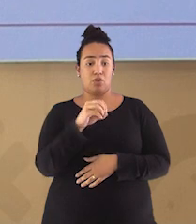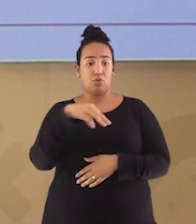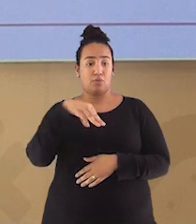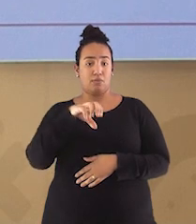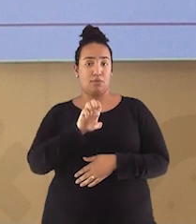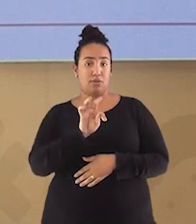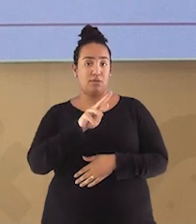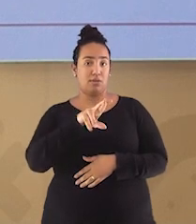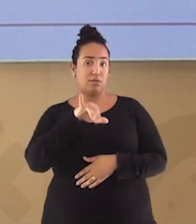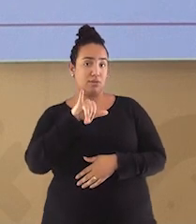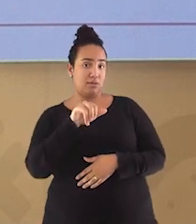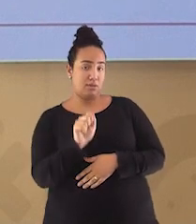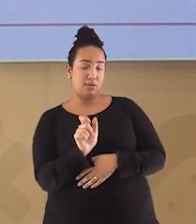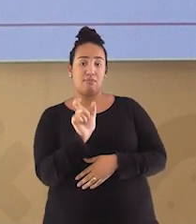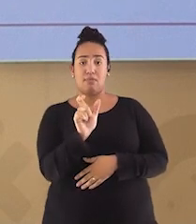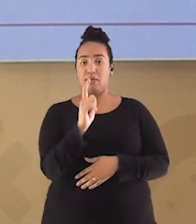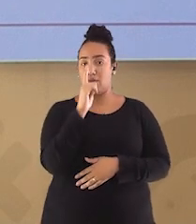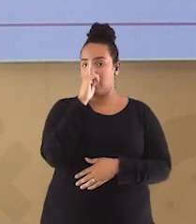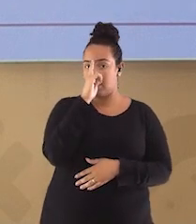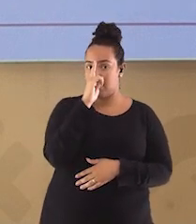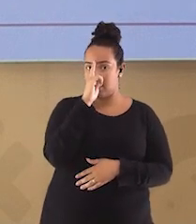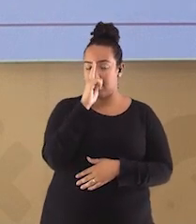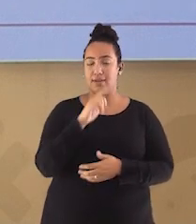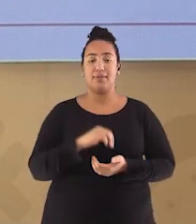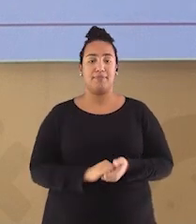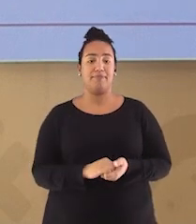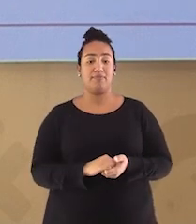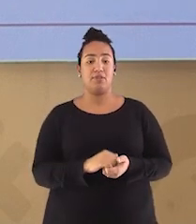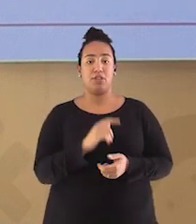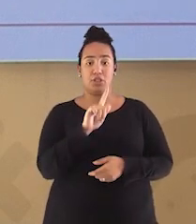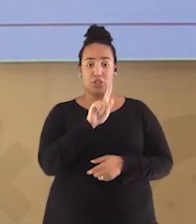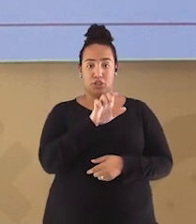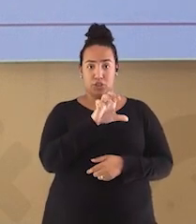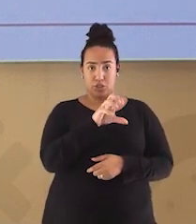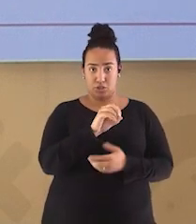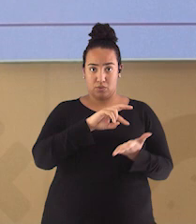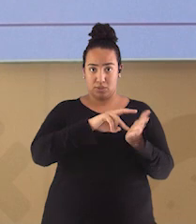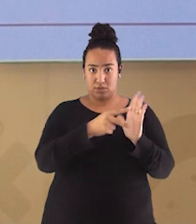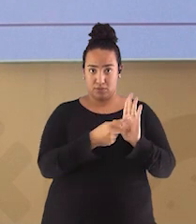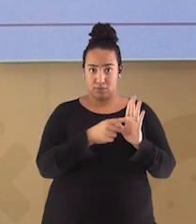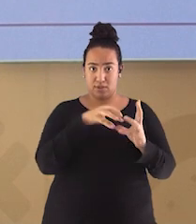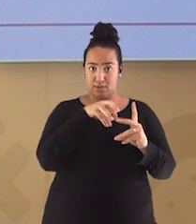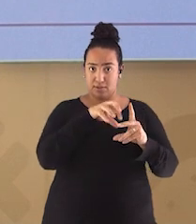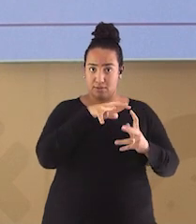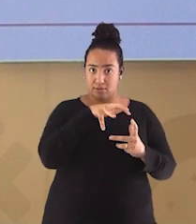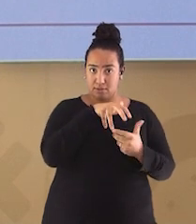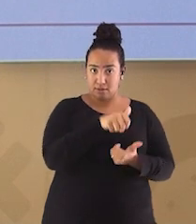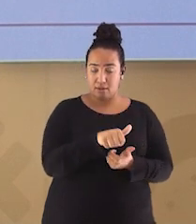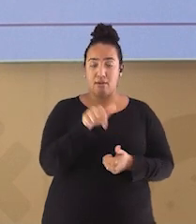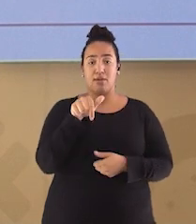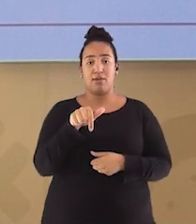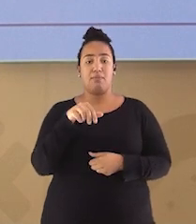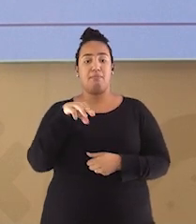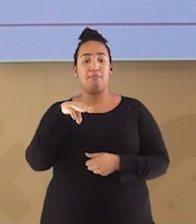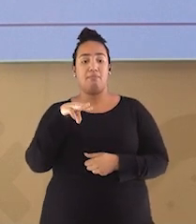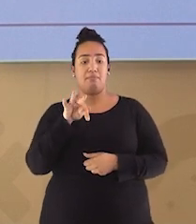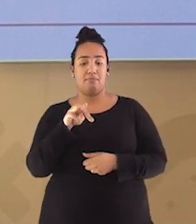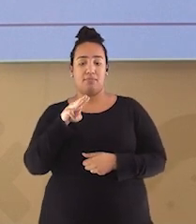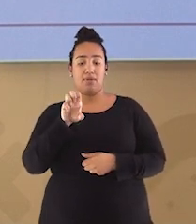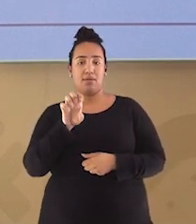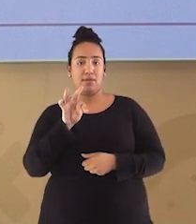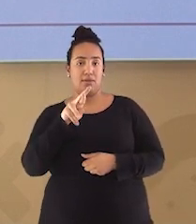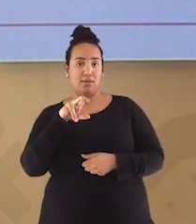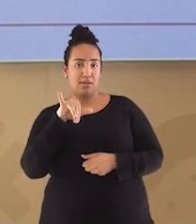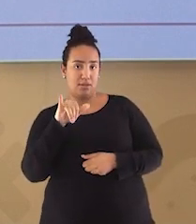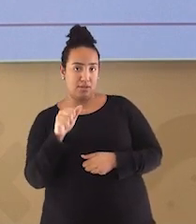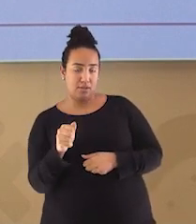gel significa terra e metria significa medida e a geometria ela surgiu a